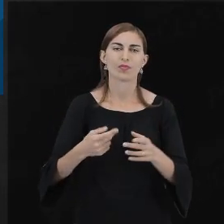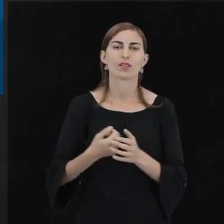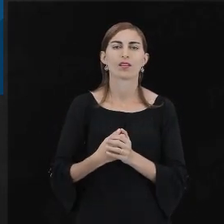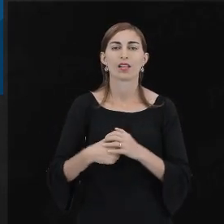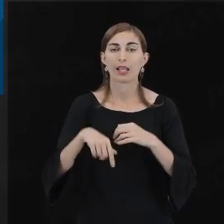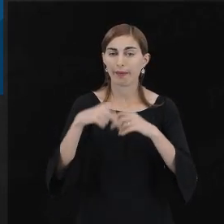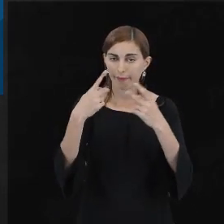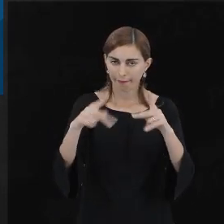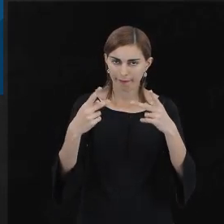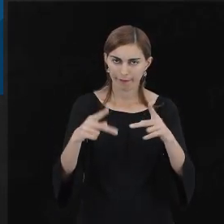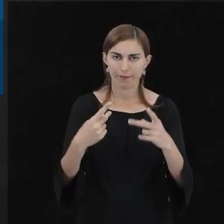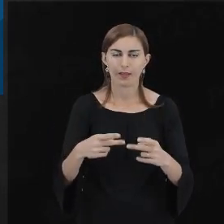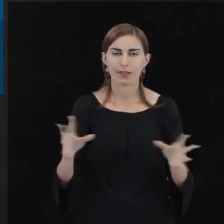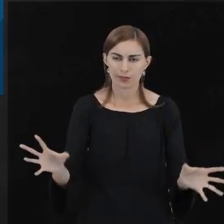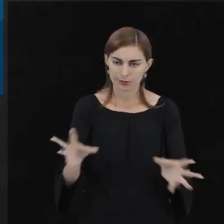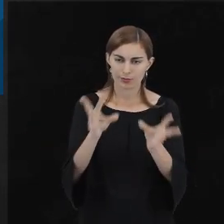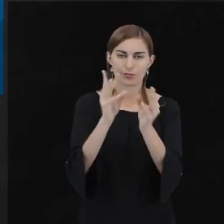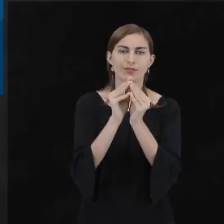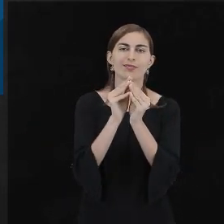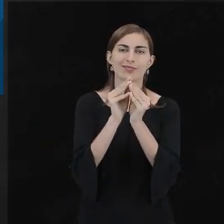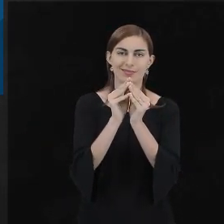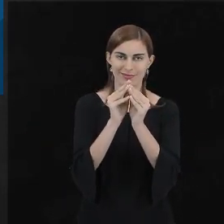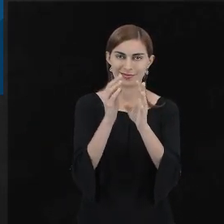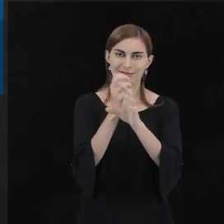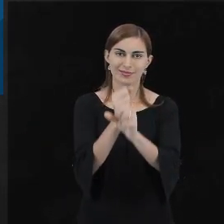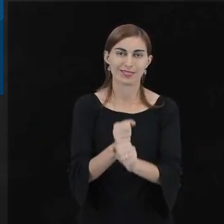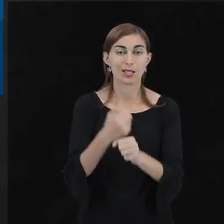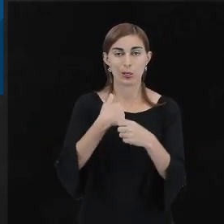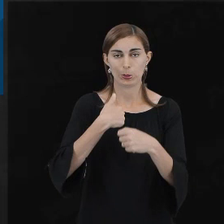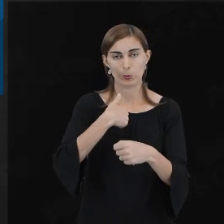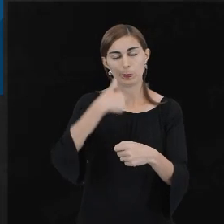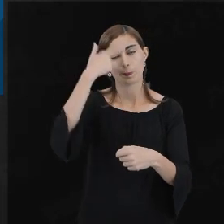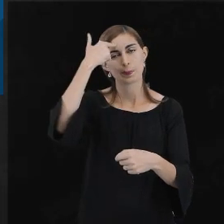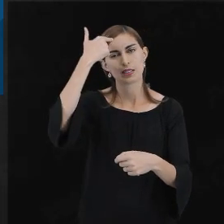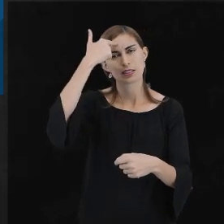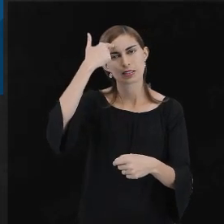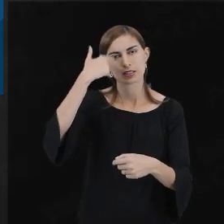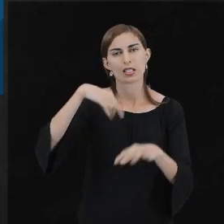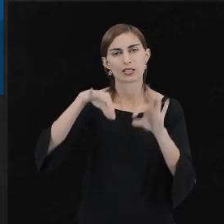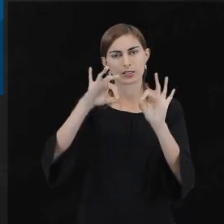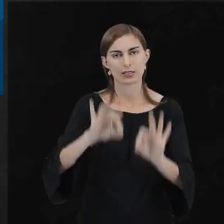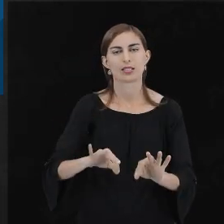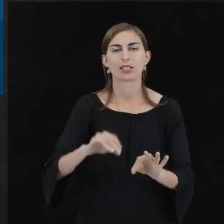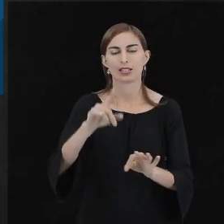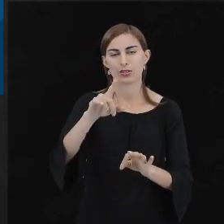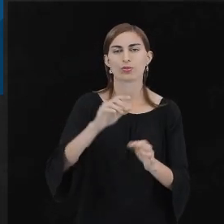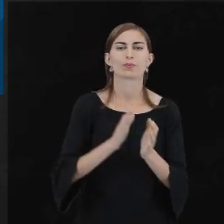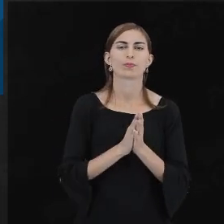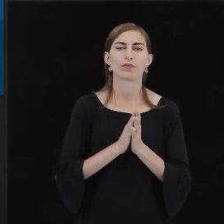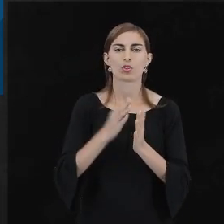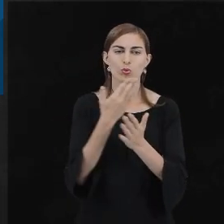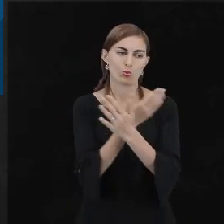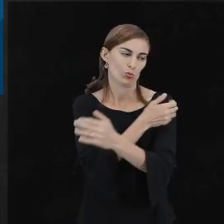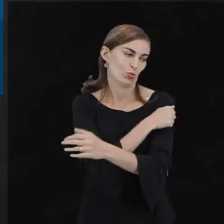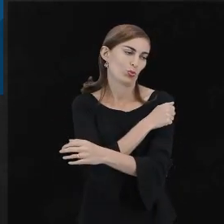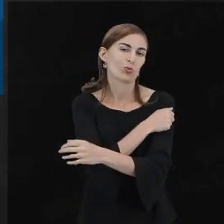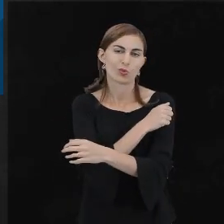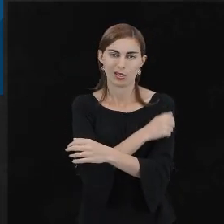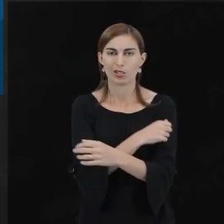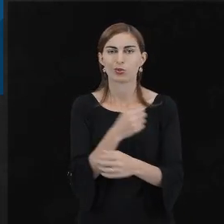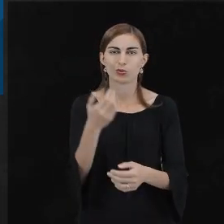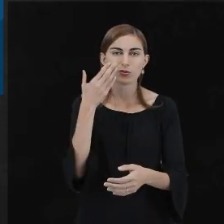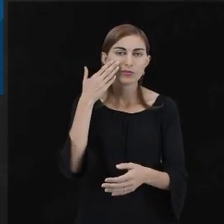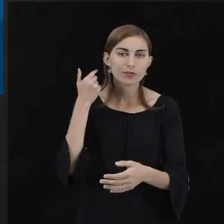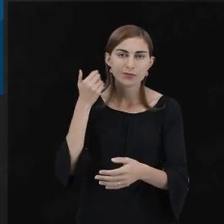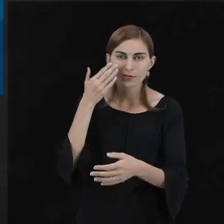da cumulatividade, elas vão se somando, né? E eu preciso pensar exatamente nesses bens simbólicos que os estudantes vão